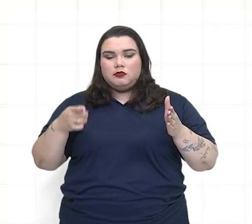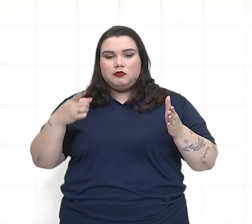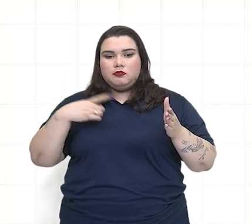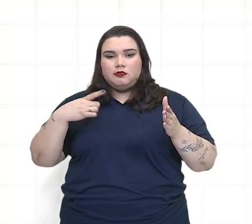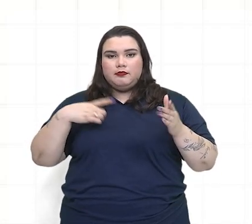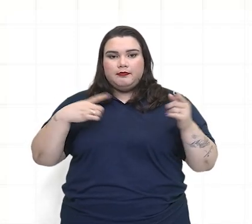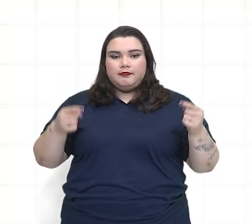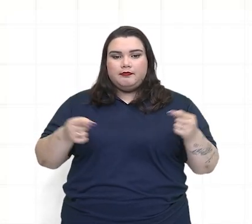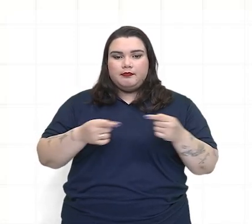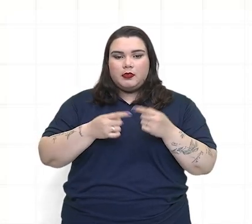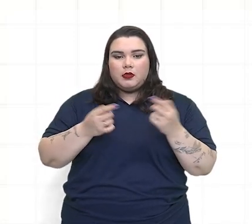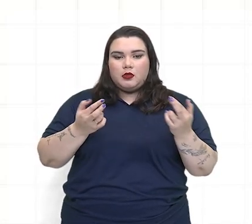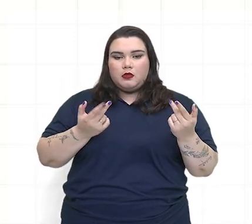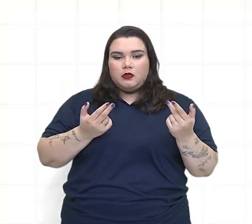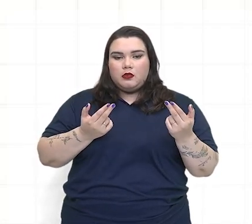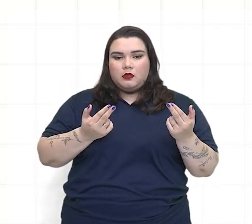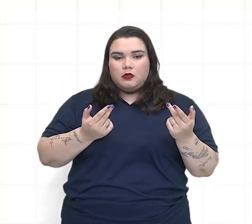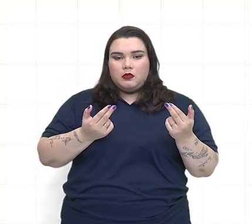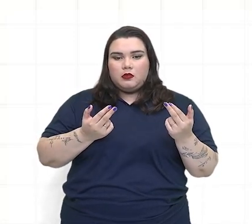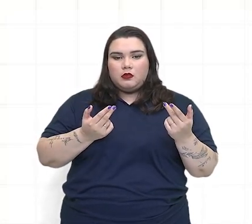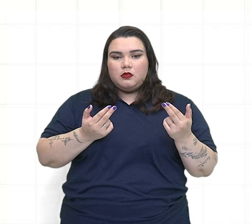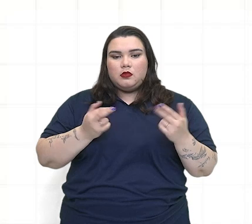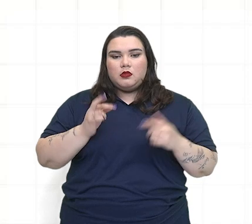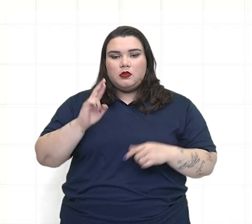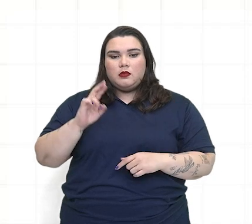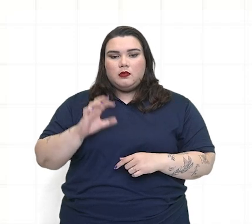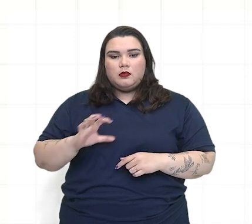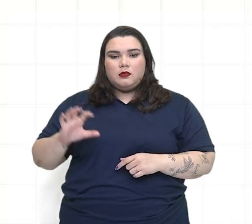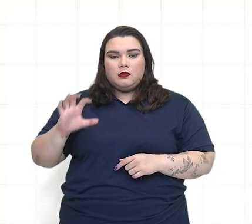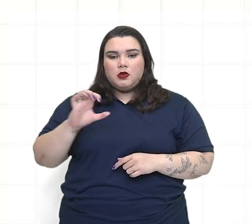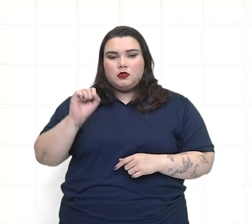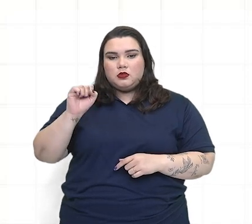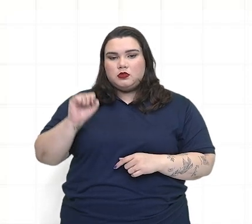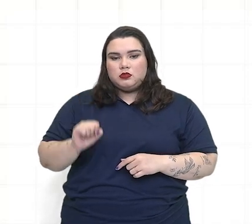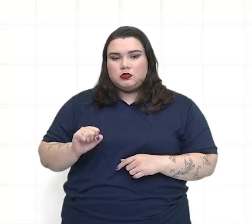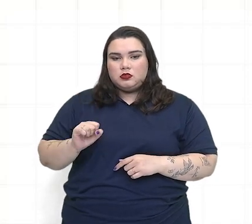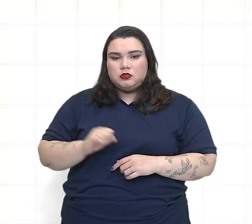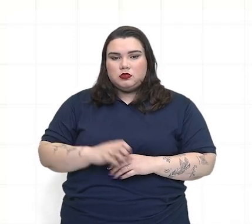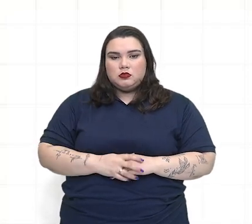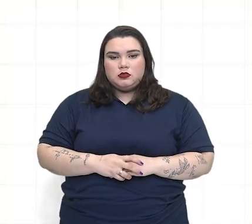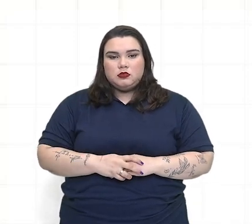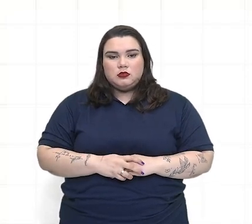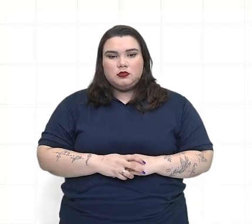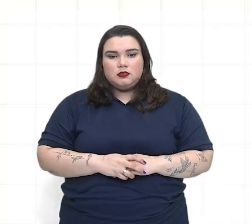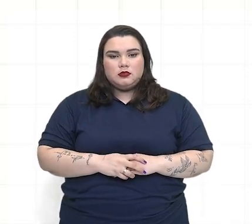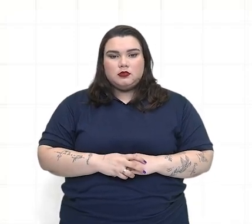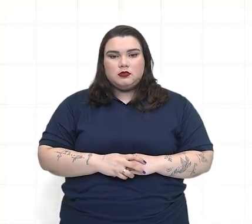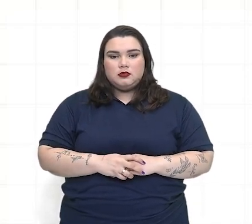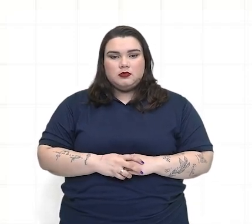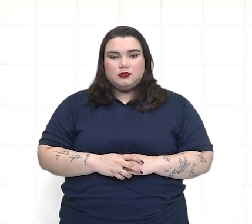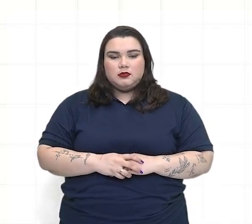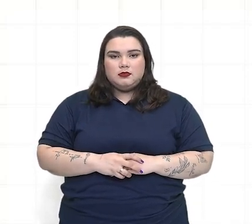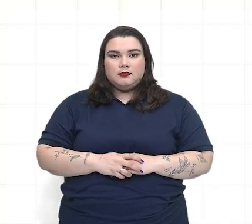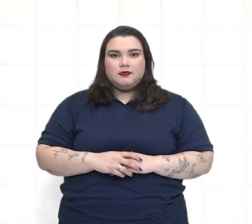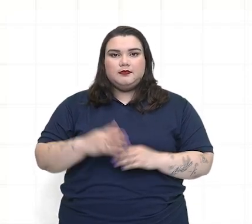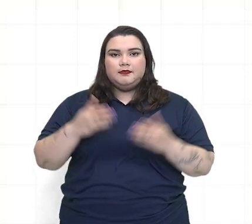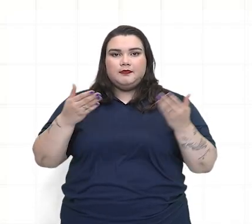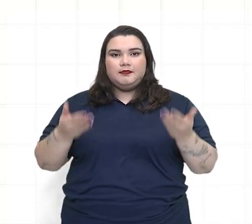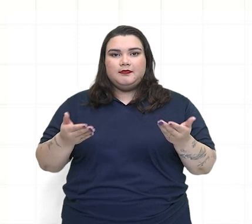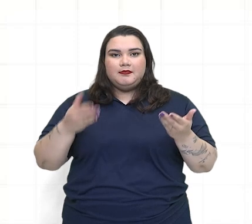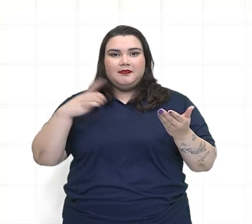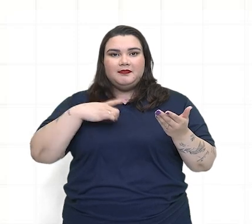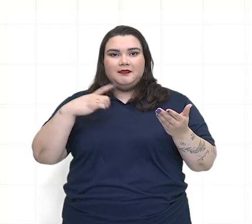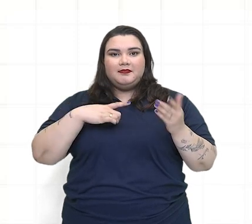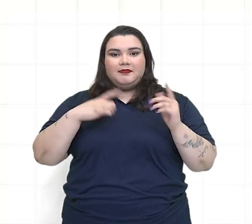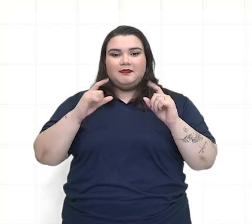né, foi igual com a da região sul? Ó, foi aqui, ó, mais